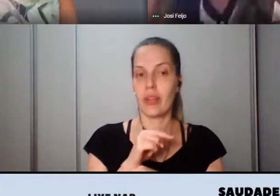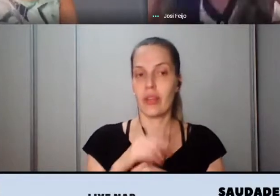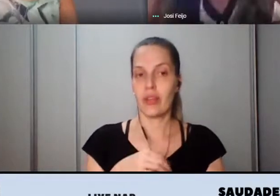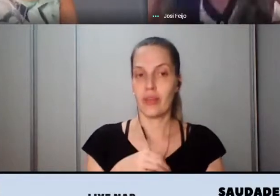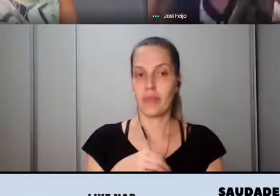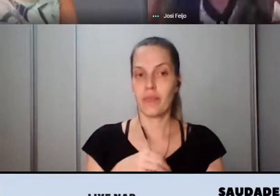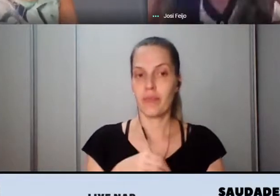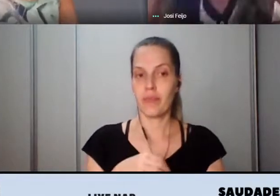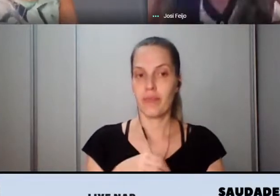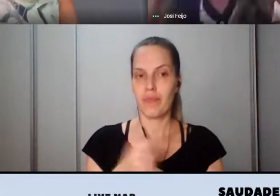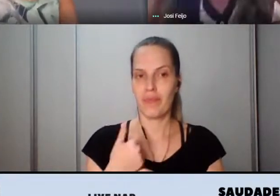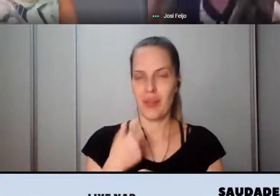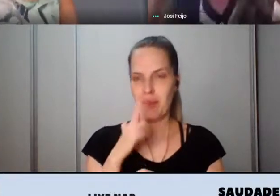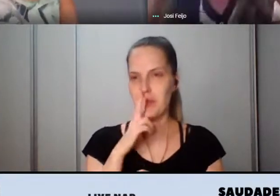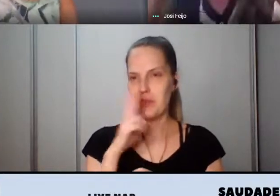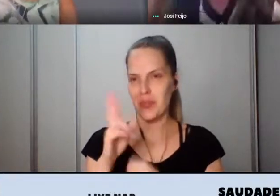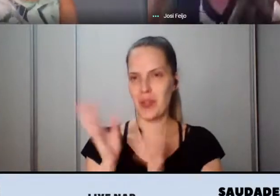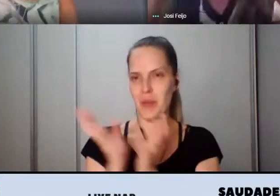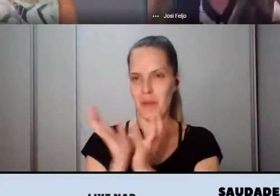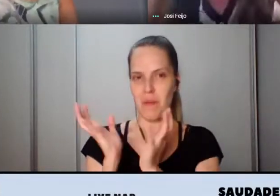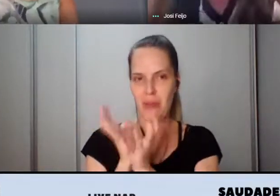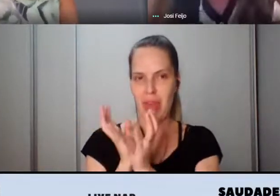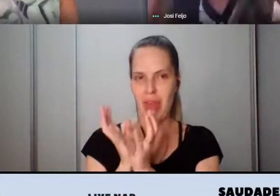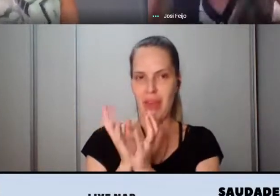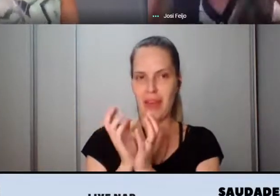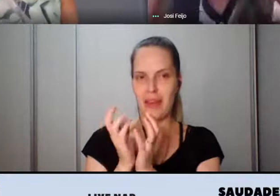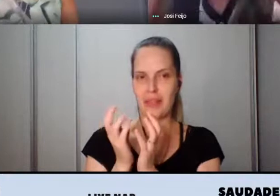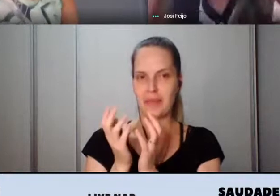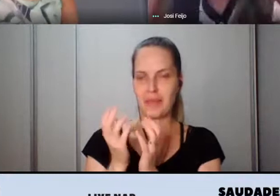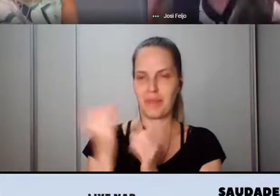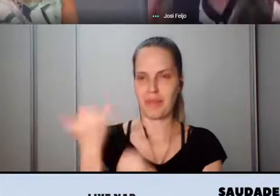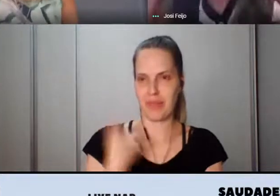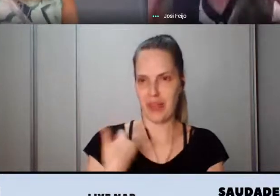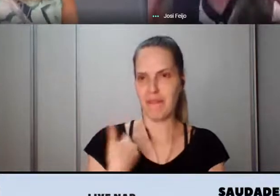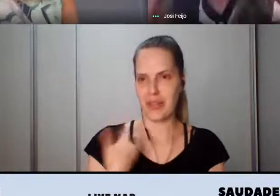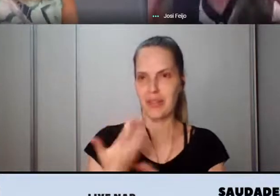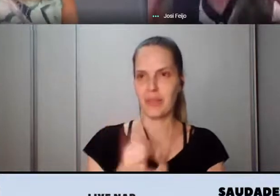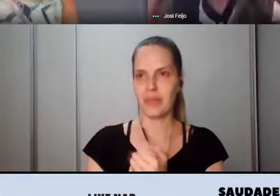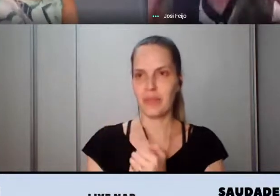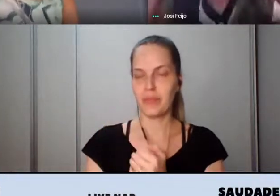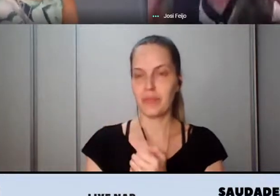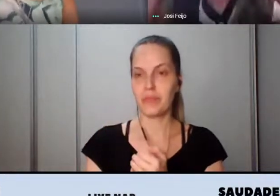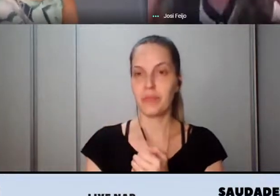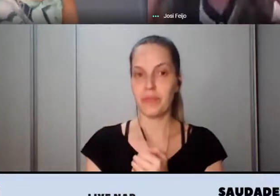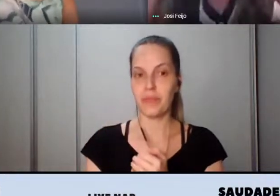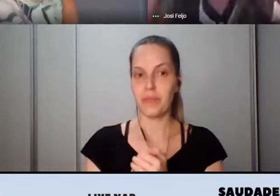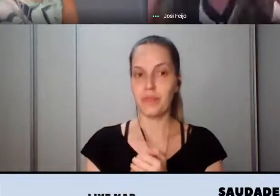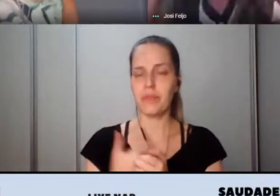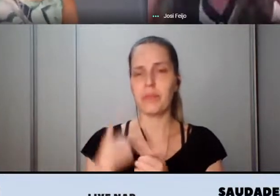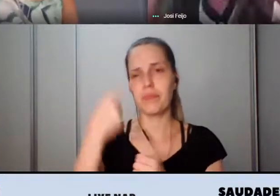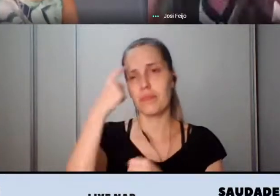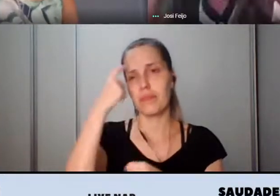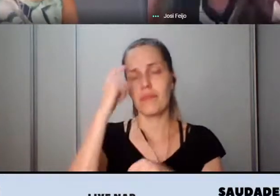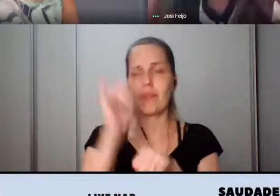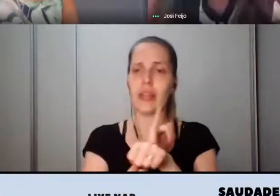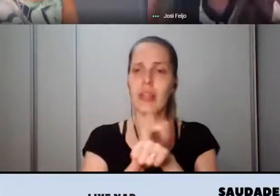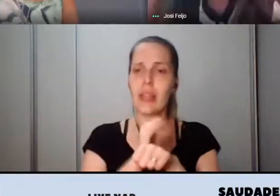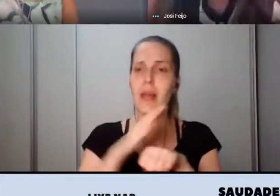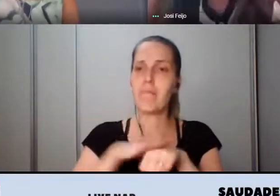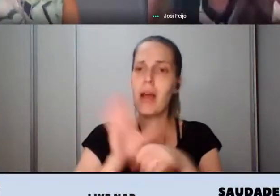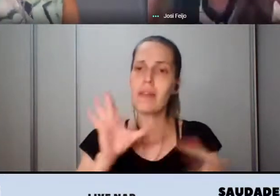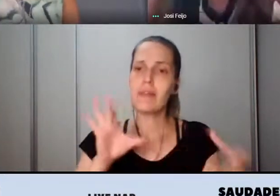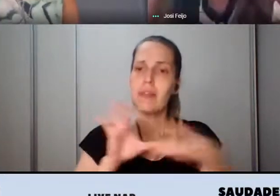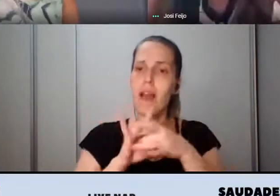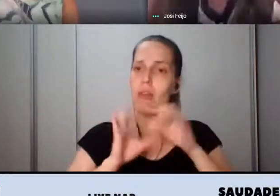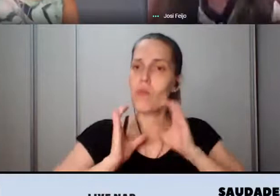eu estou respondendo aqui a colega que está me dando alguns retornos. E aí eu fiquei pensando em estratégias mais comportamentais mesmo, né? Então,